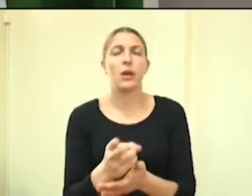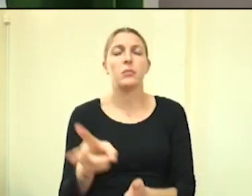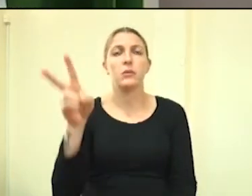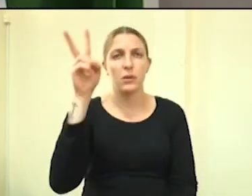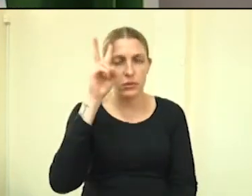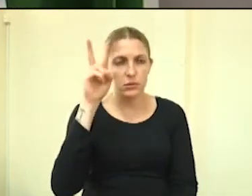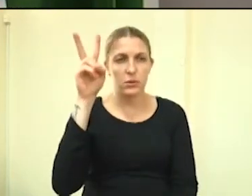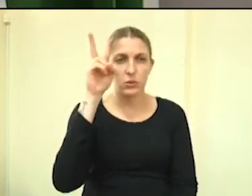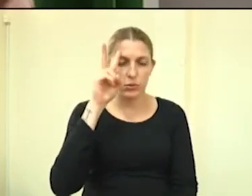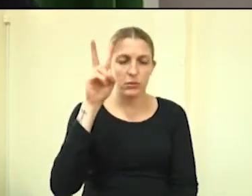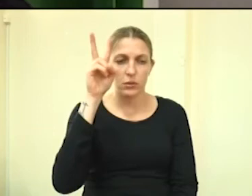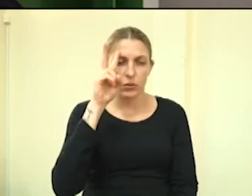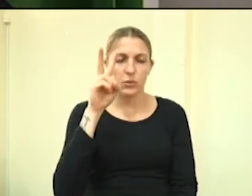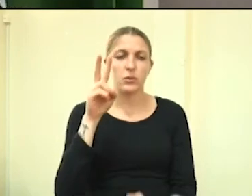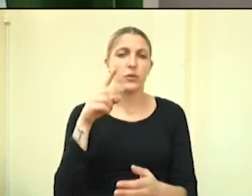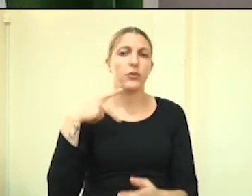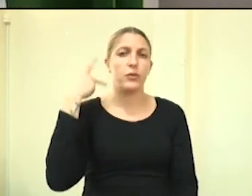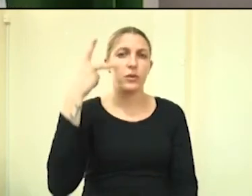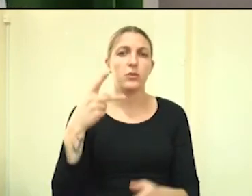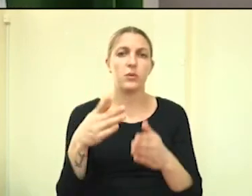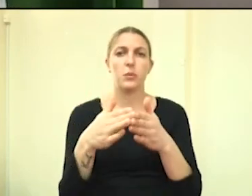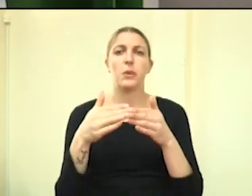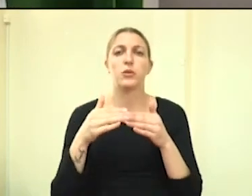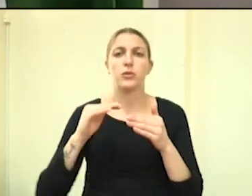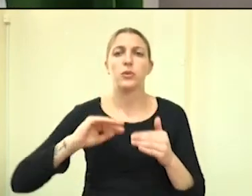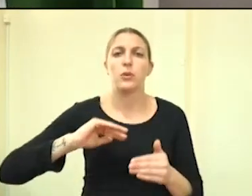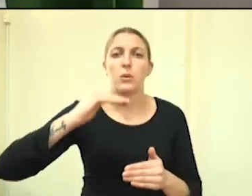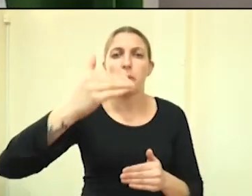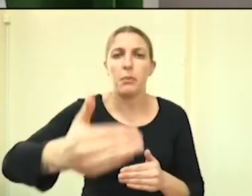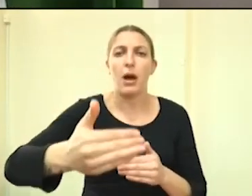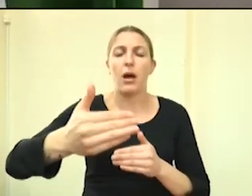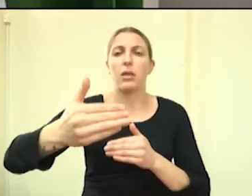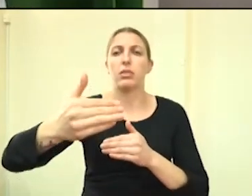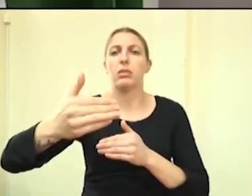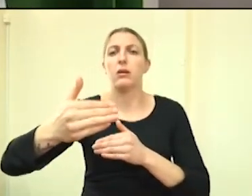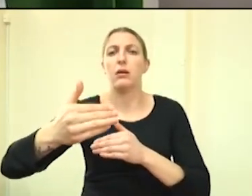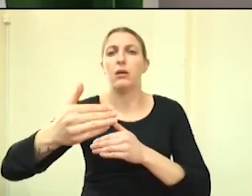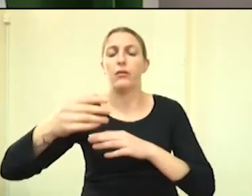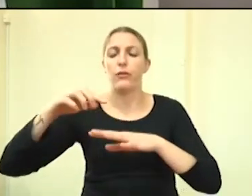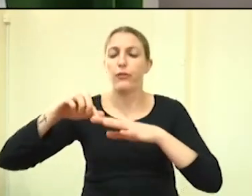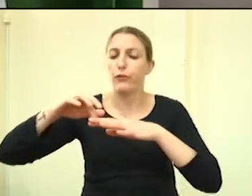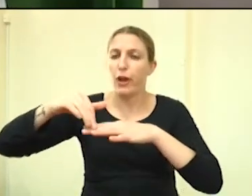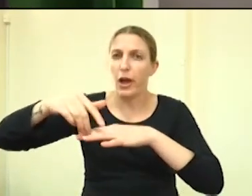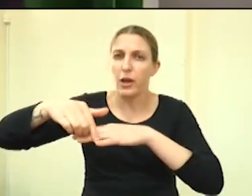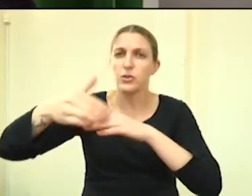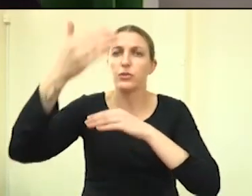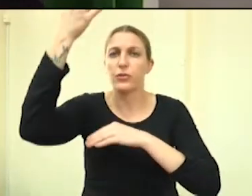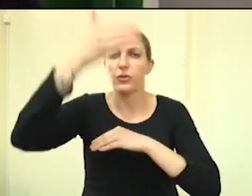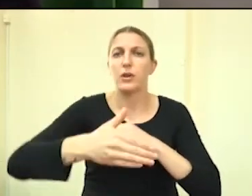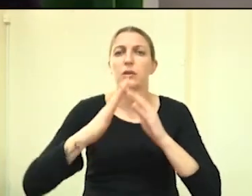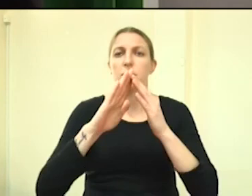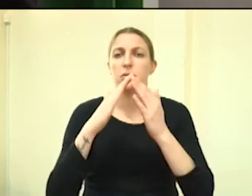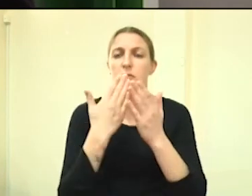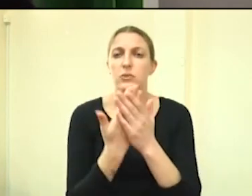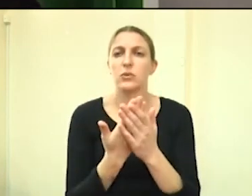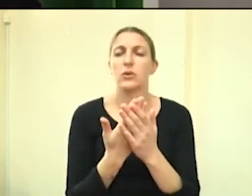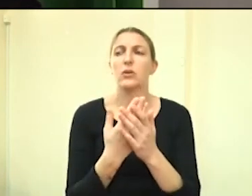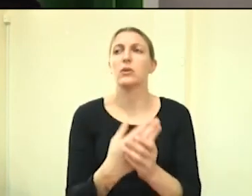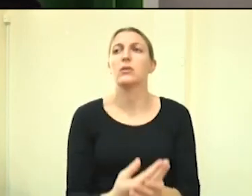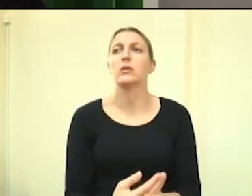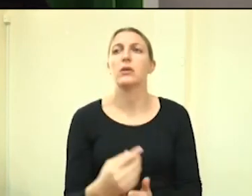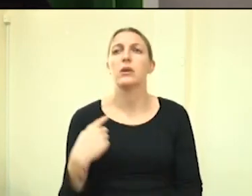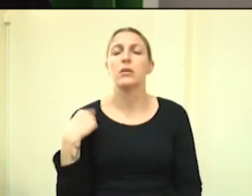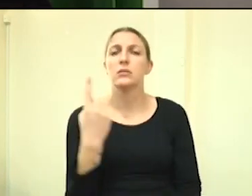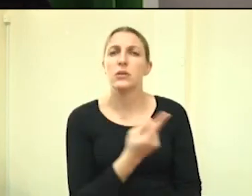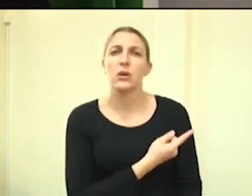vereadores fazendo pedido de lombada, faixa elevada da frente dos colégios, creche, enfim. E a gente sempre